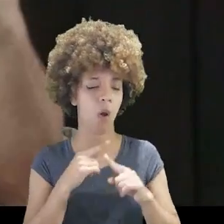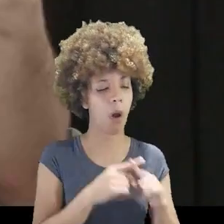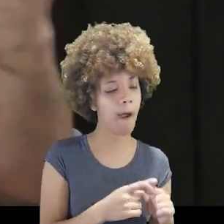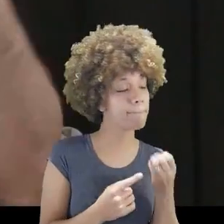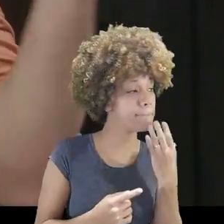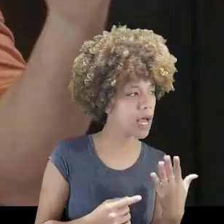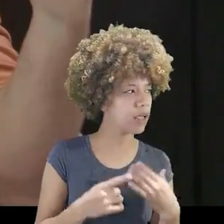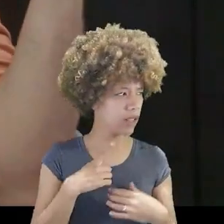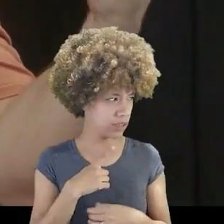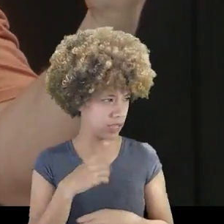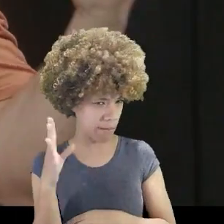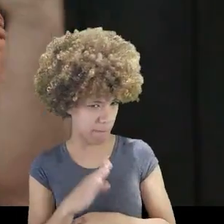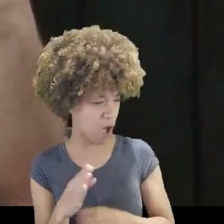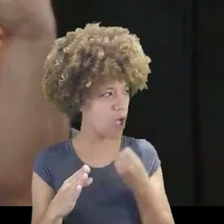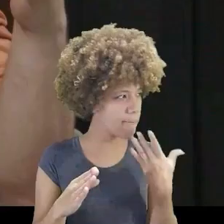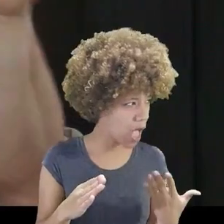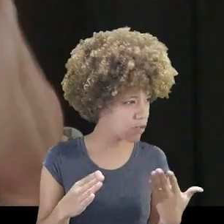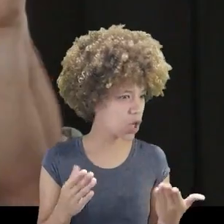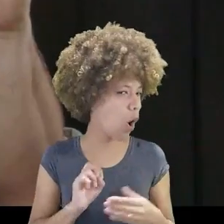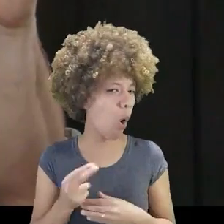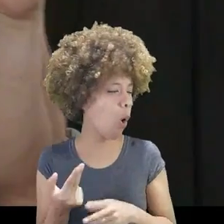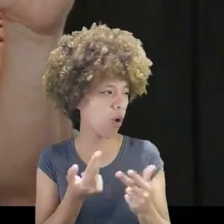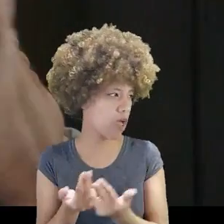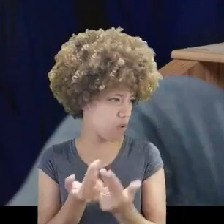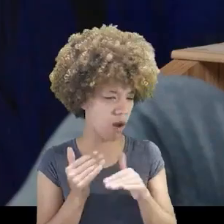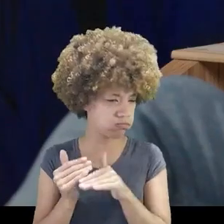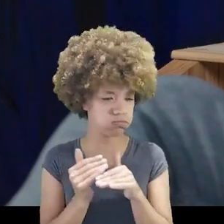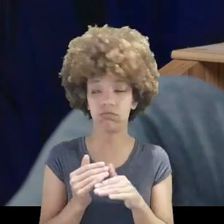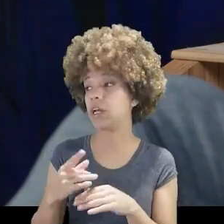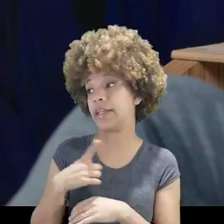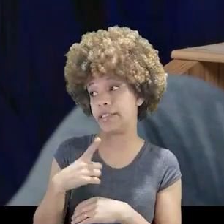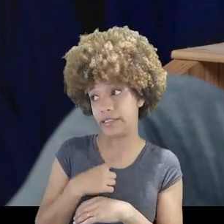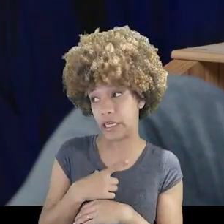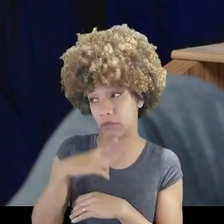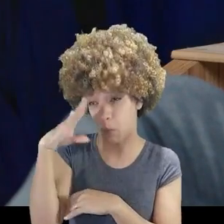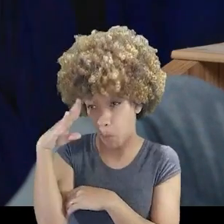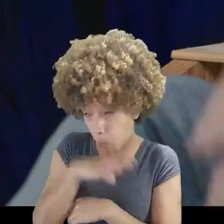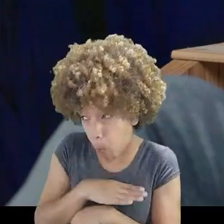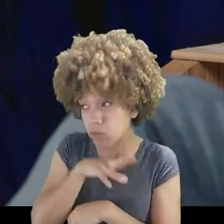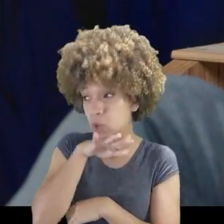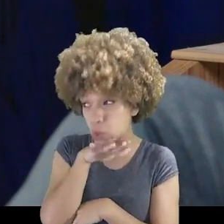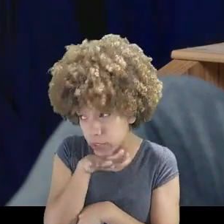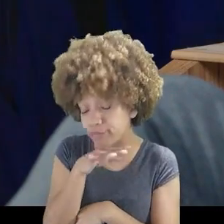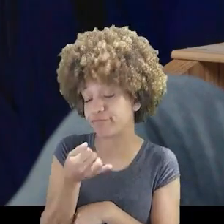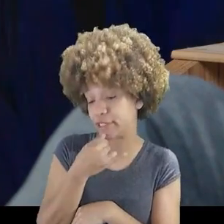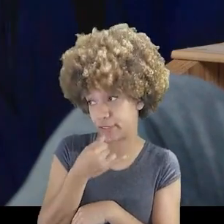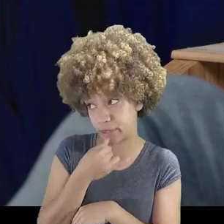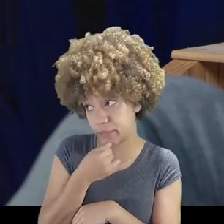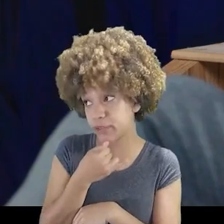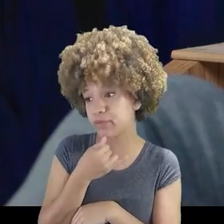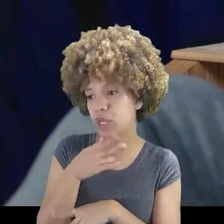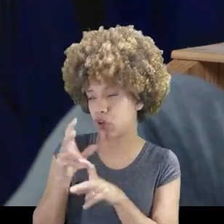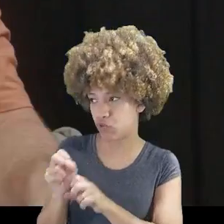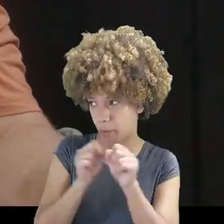mal existe mal aqui e bem ou todo mundo é igual e existe perverso infelizmente